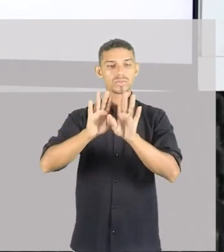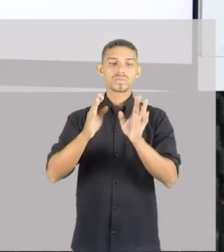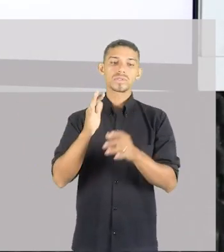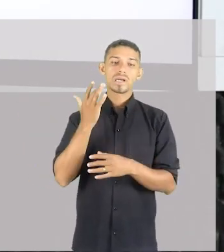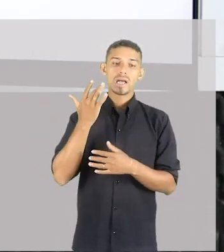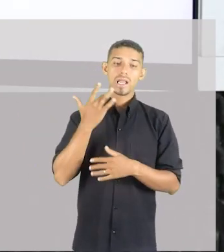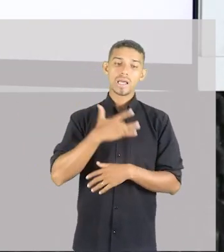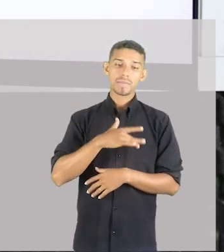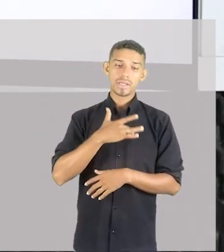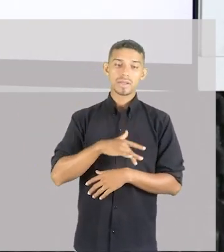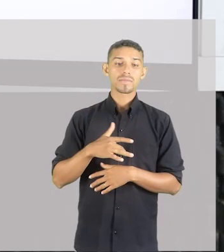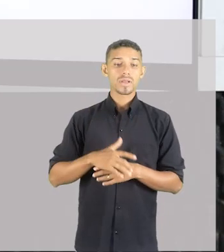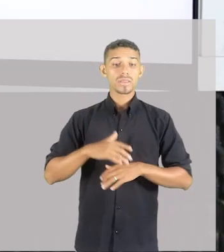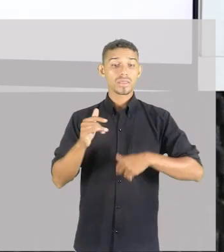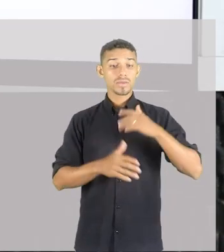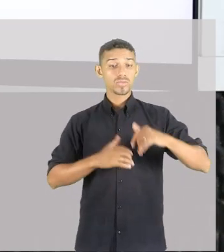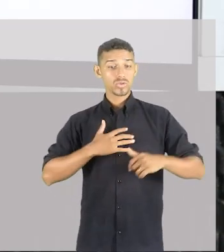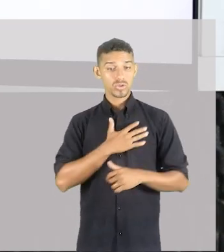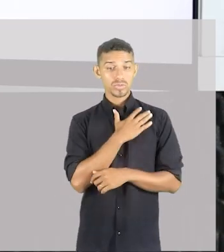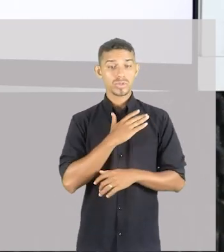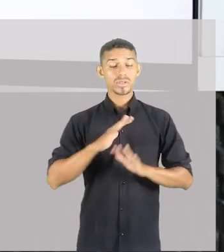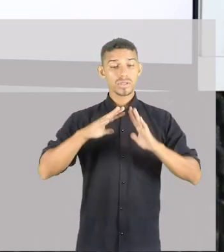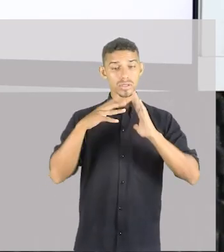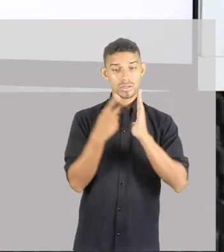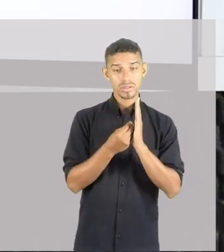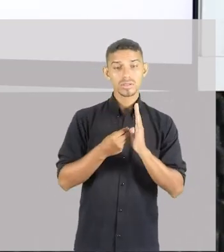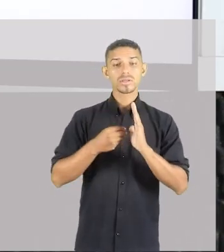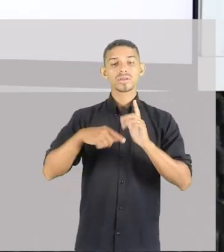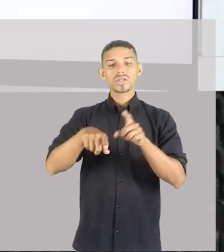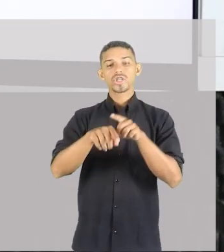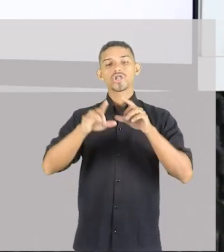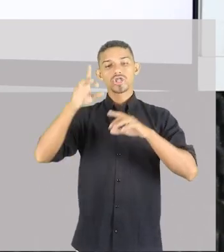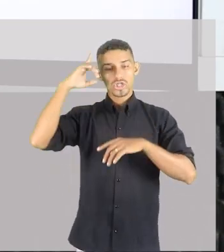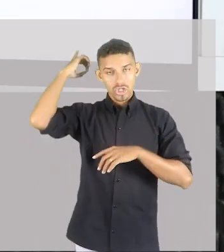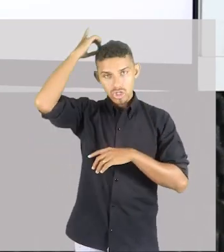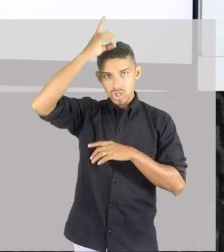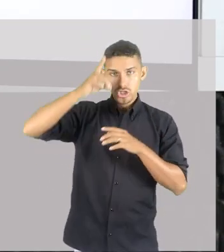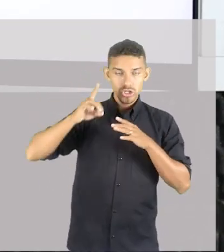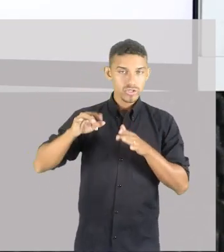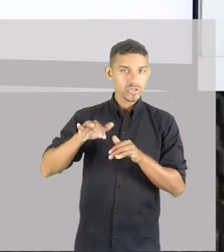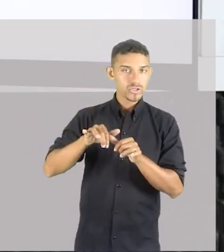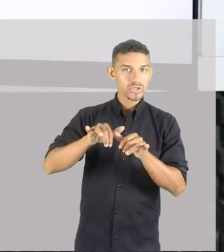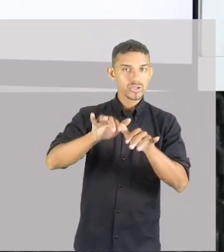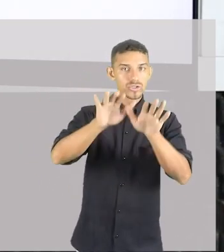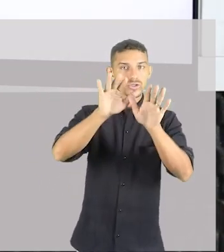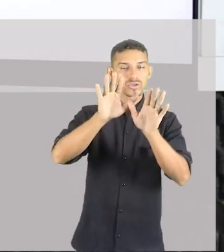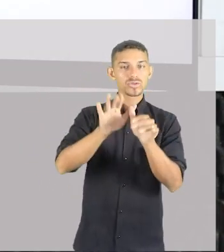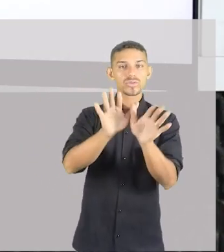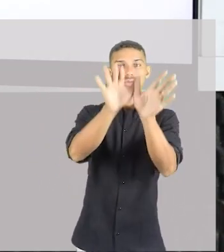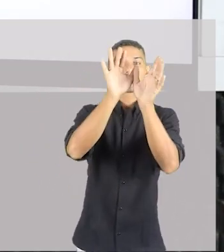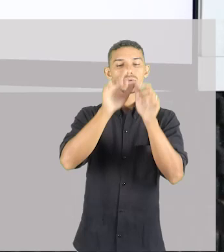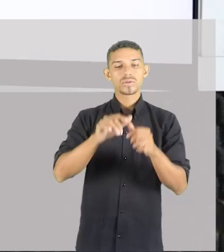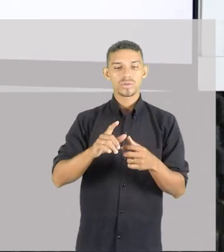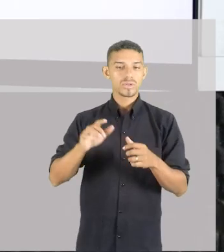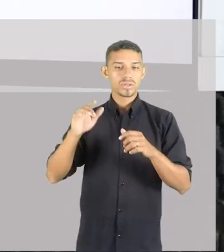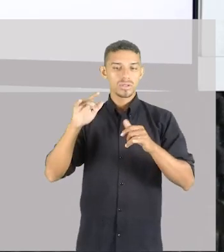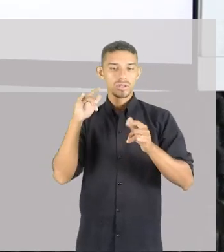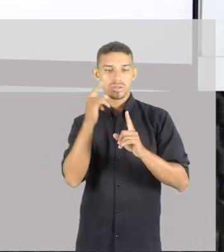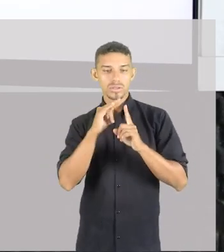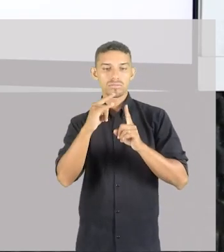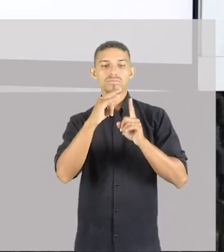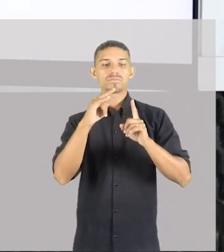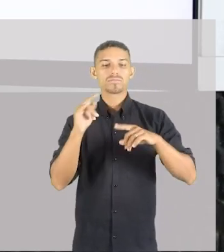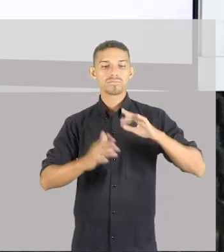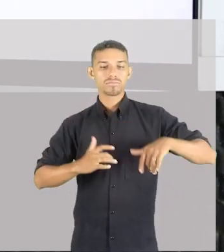lamentável. Tambor de mina de origem religiosa, Divino, Espírito Santo, tambor de crioula e Bumba Boi. Uma galeria da Zelinda Lima com